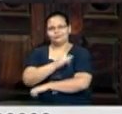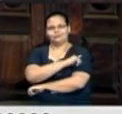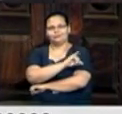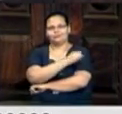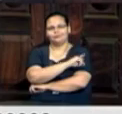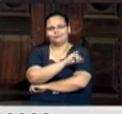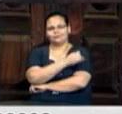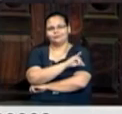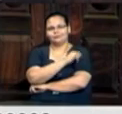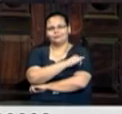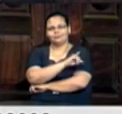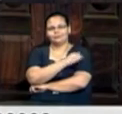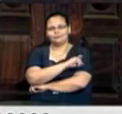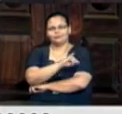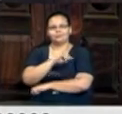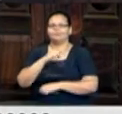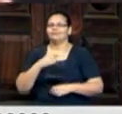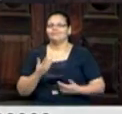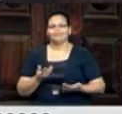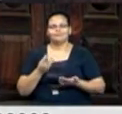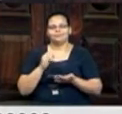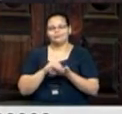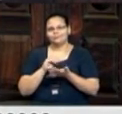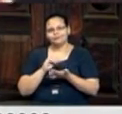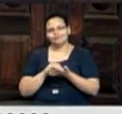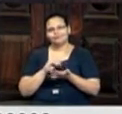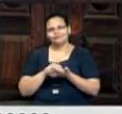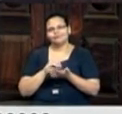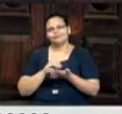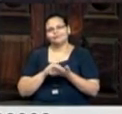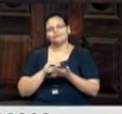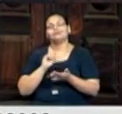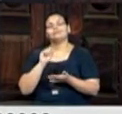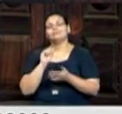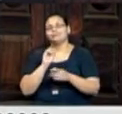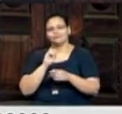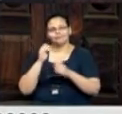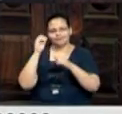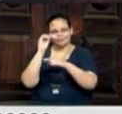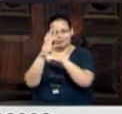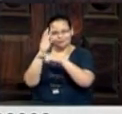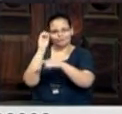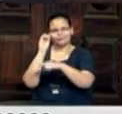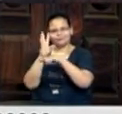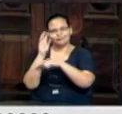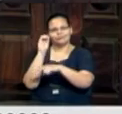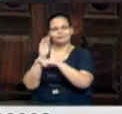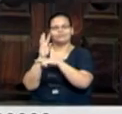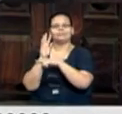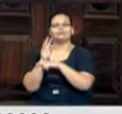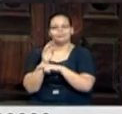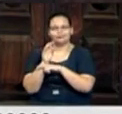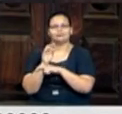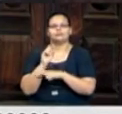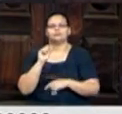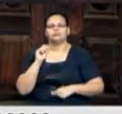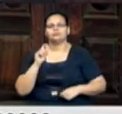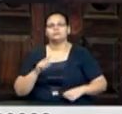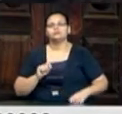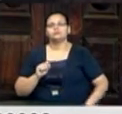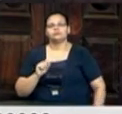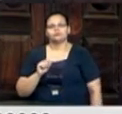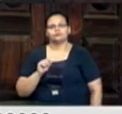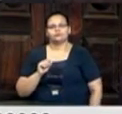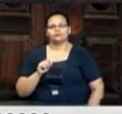Janeiro. Há uma desconsideração, há um desrespeito, há, enfim,